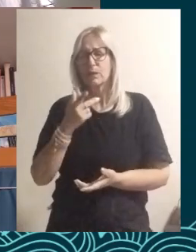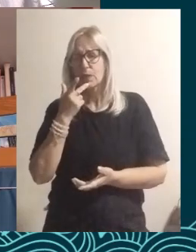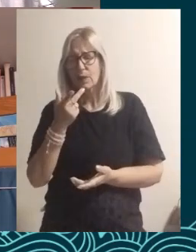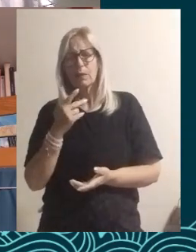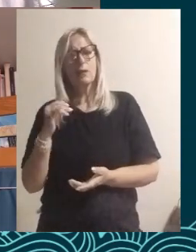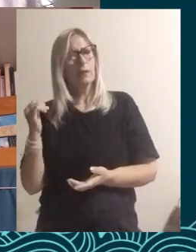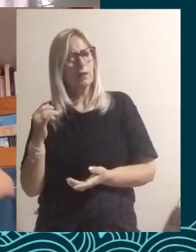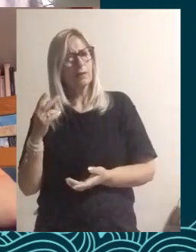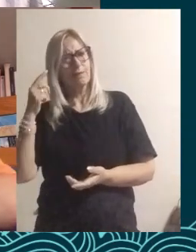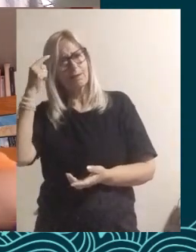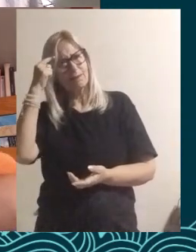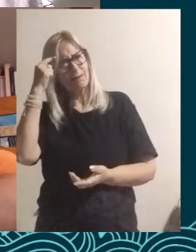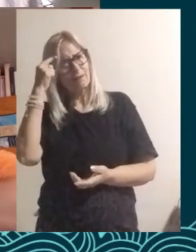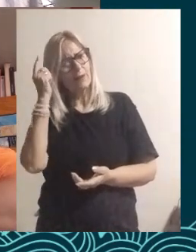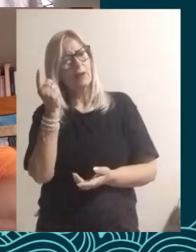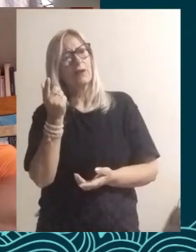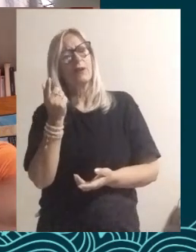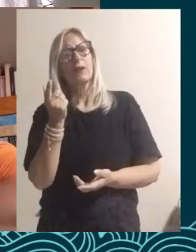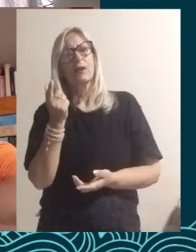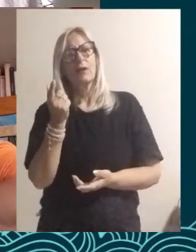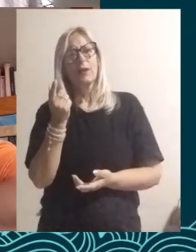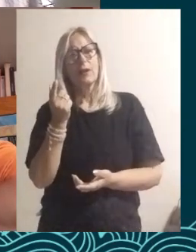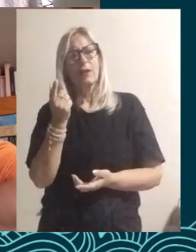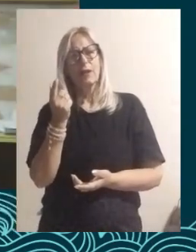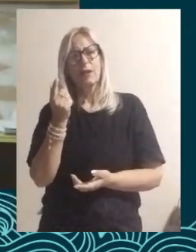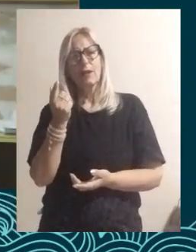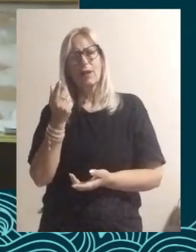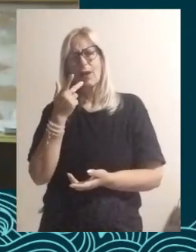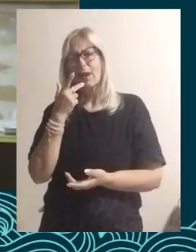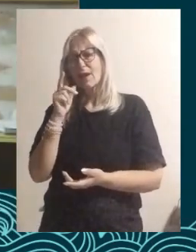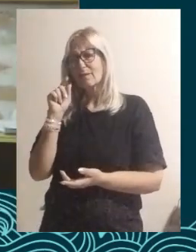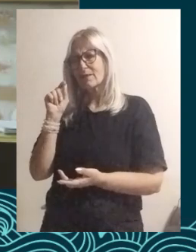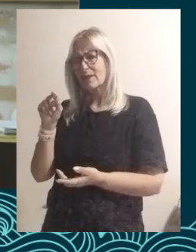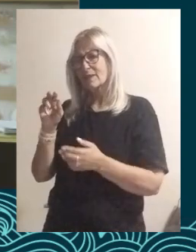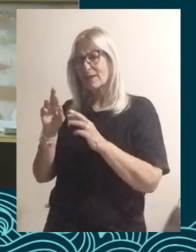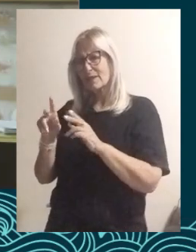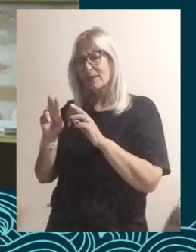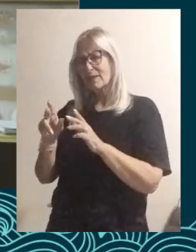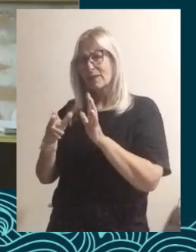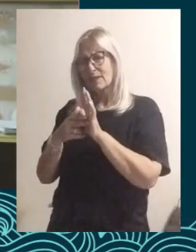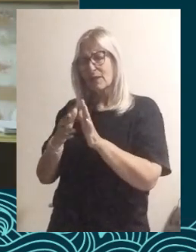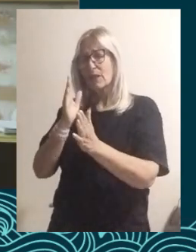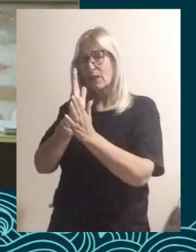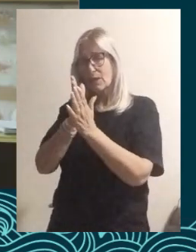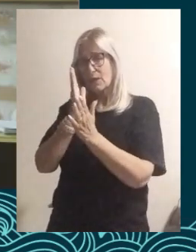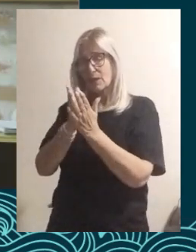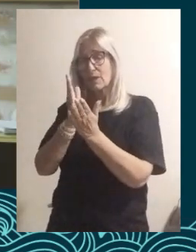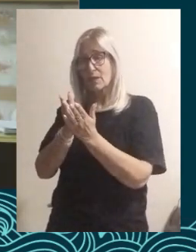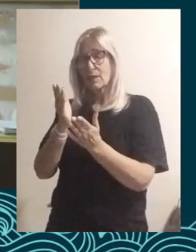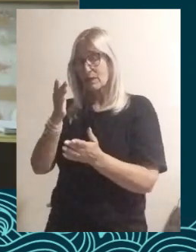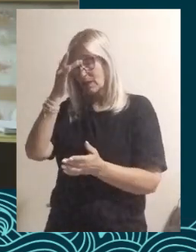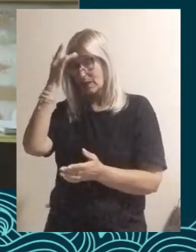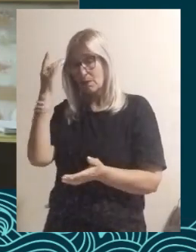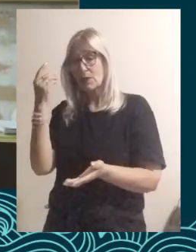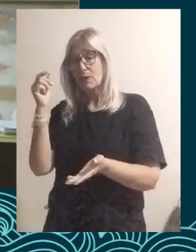Ah, então, e muito interessante porque ele fica com um outro peso, né? Ele está junto